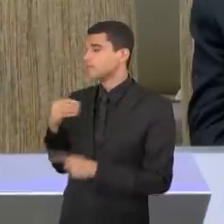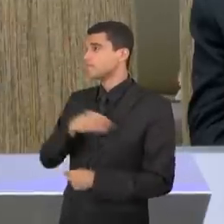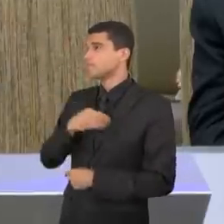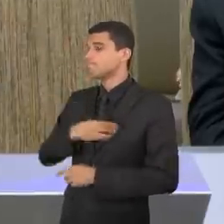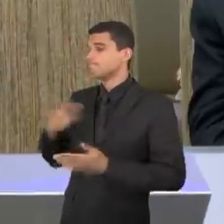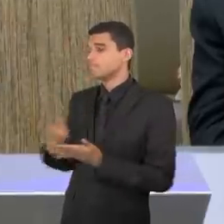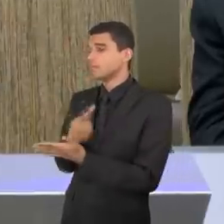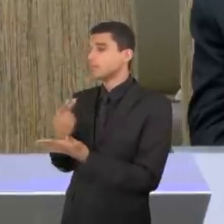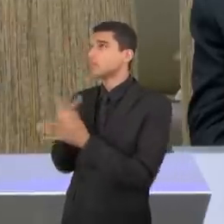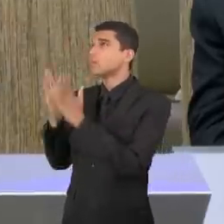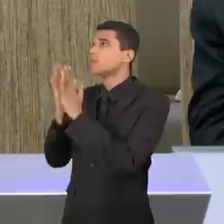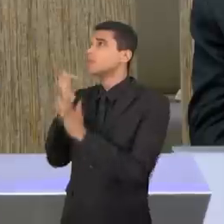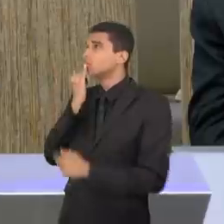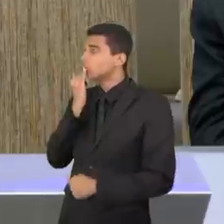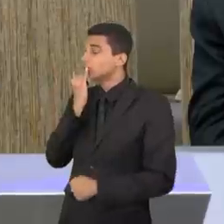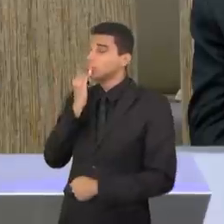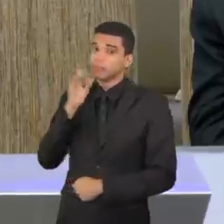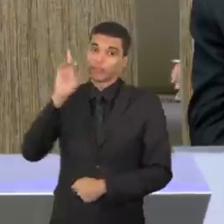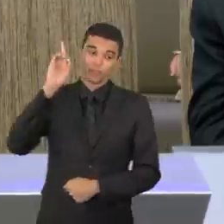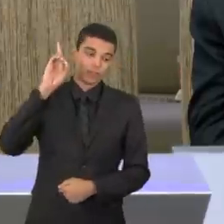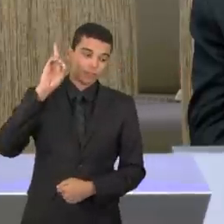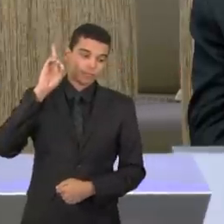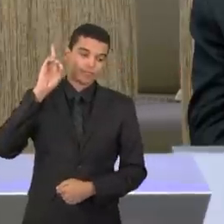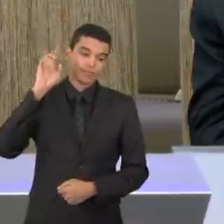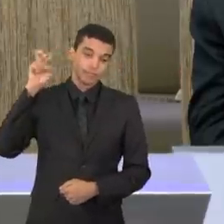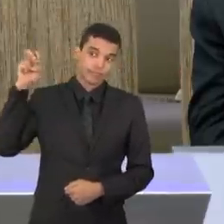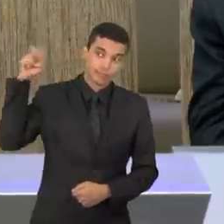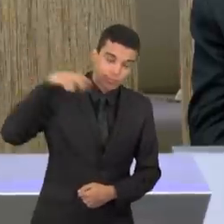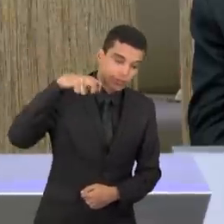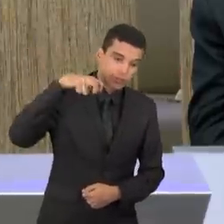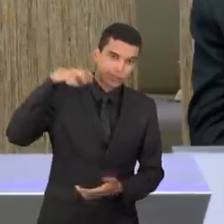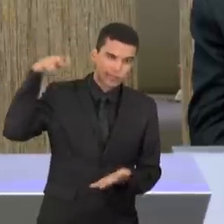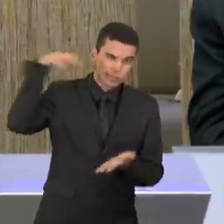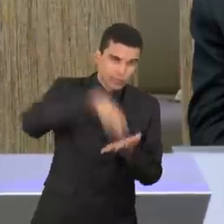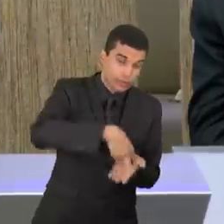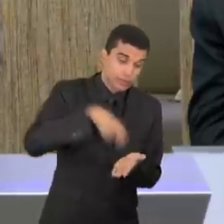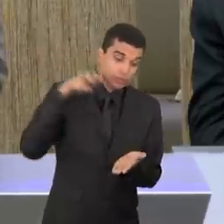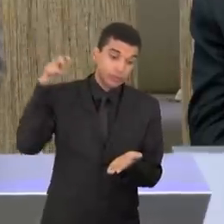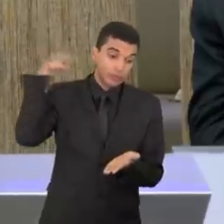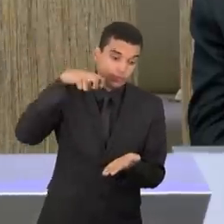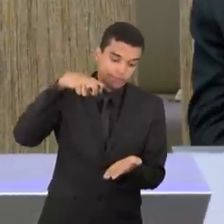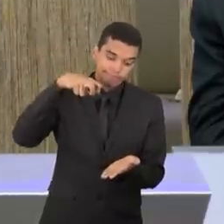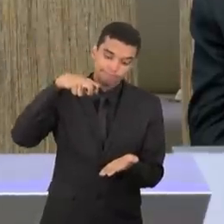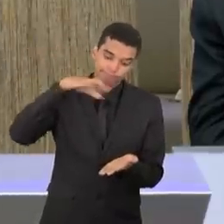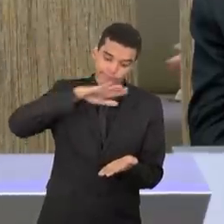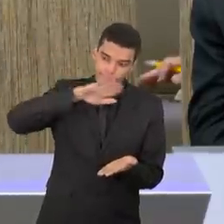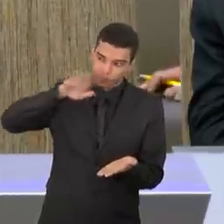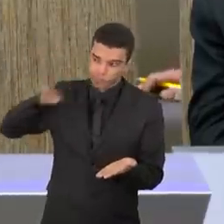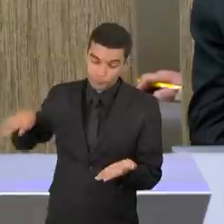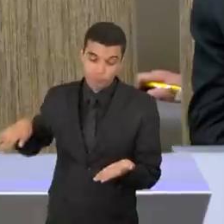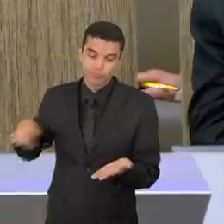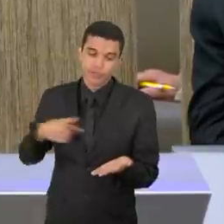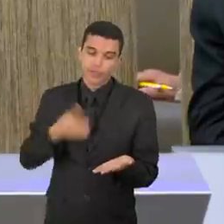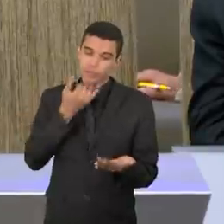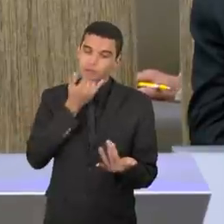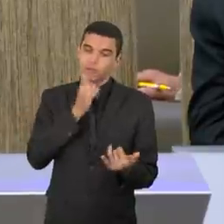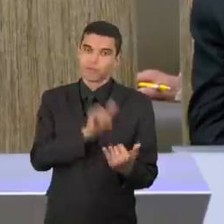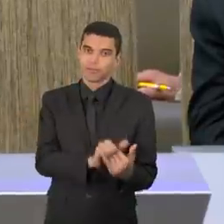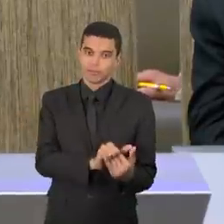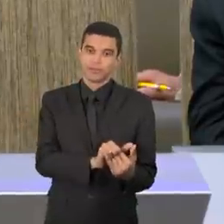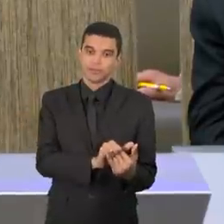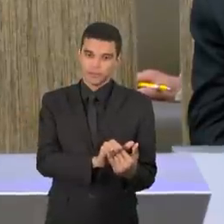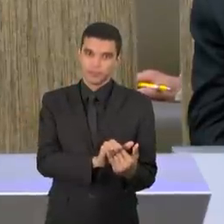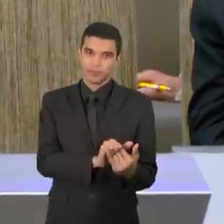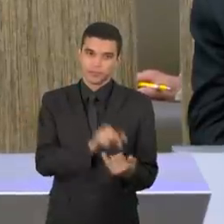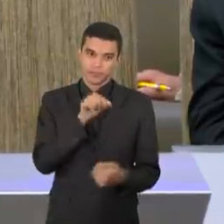vezes, desviou deles a sua cólera e não deixou despertar toda a sua ira. Interessante aqui